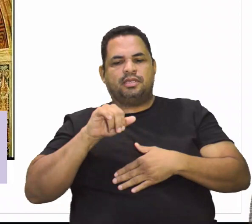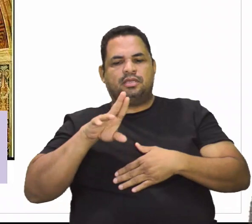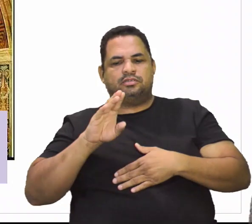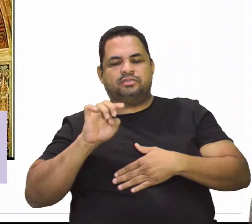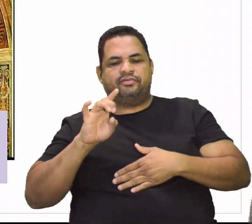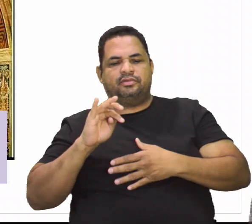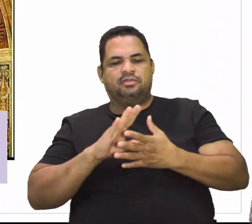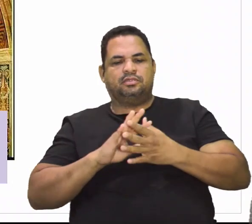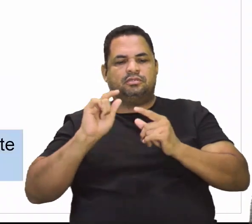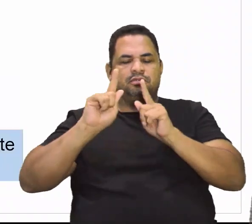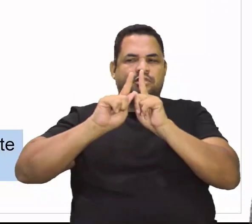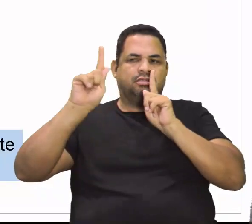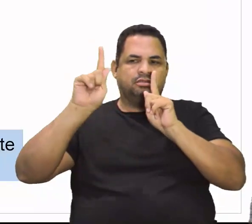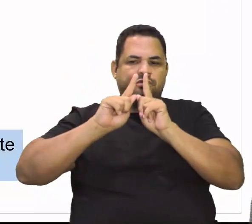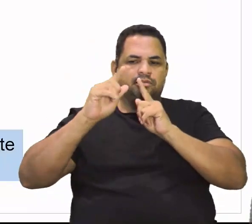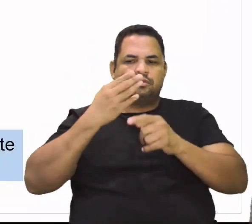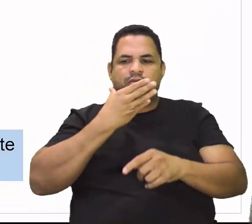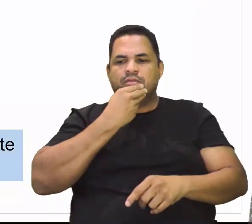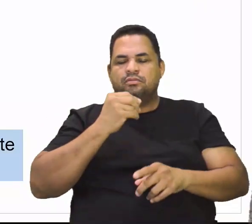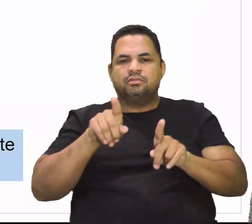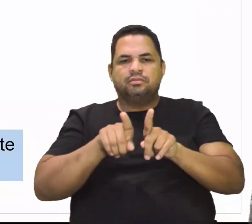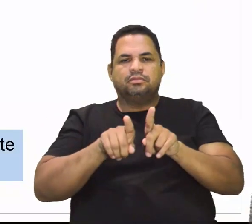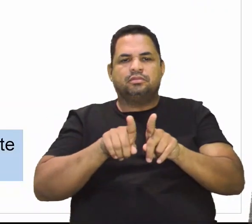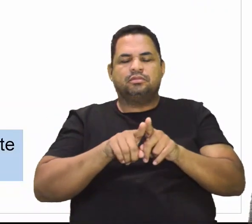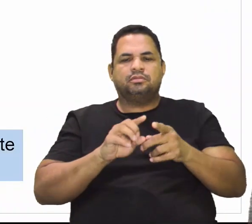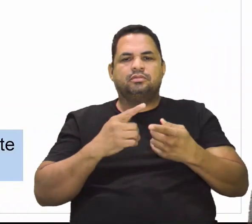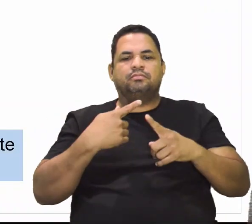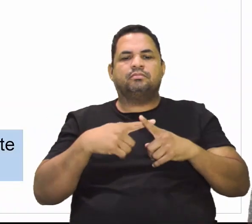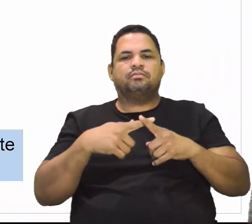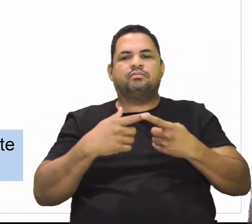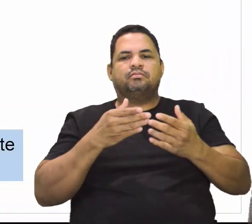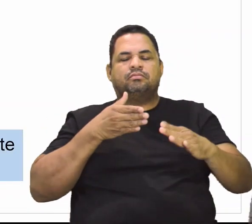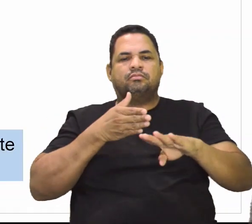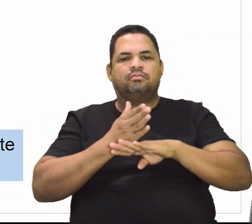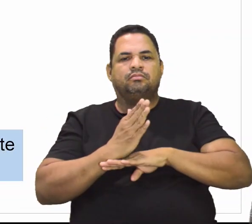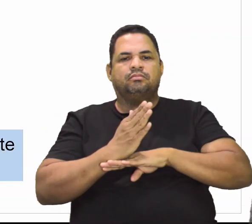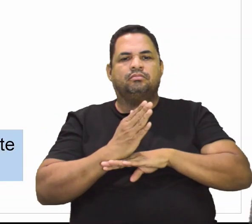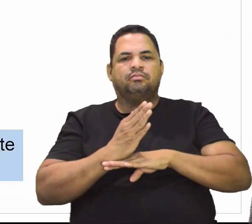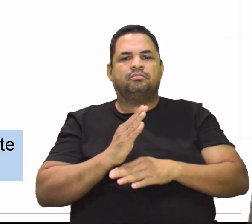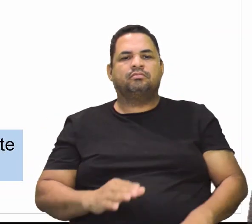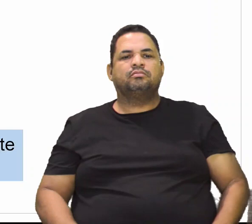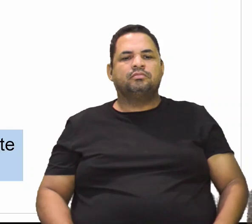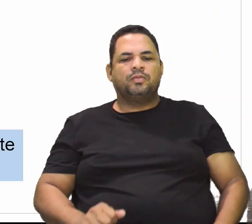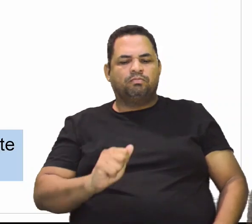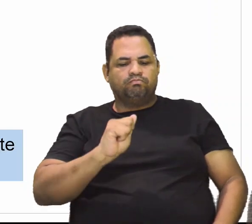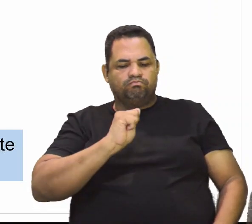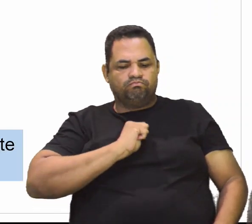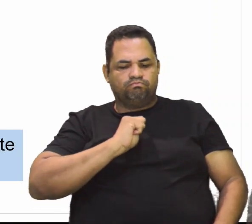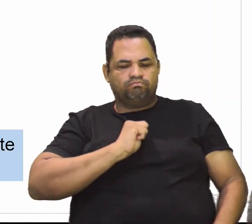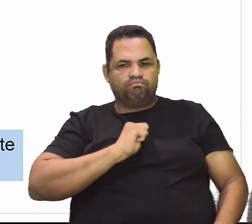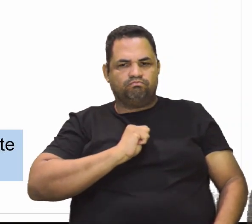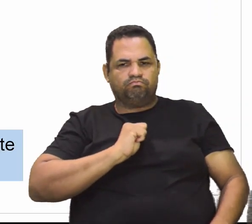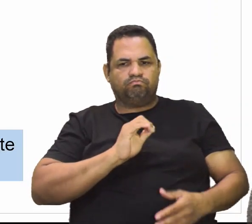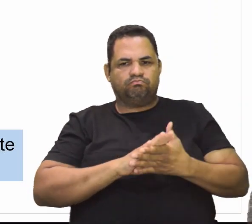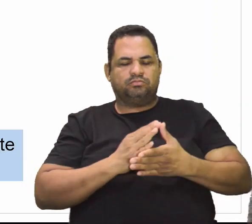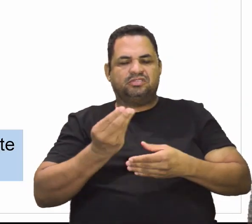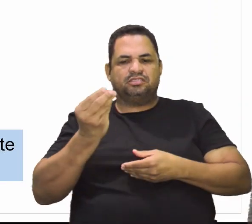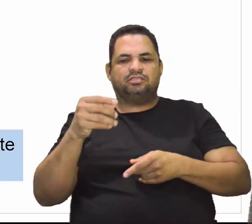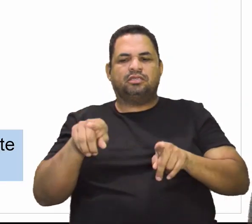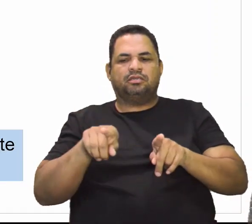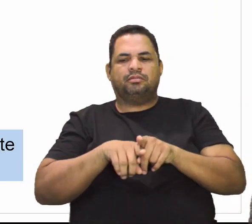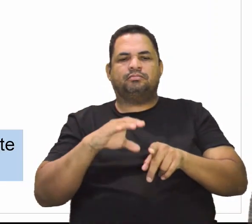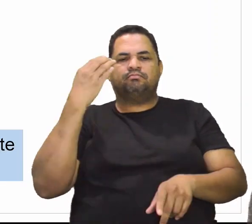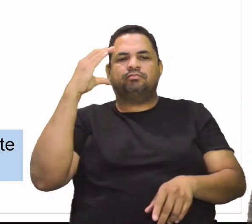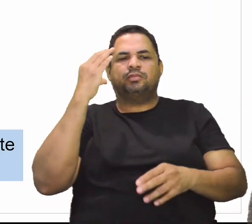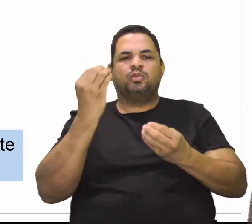Galileu Galilei, porque a gente entra dentro do antropocentrismo e a ciência. Como é que